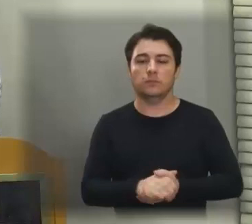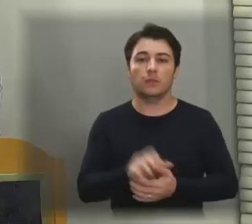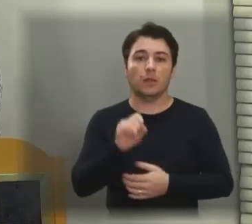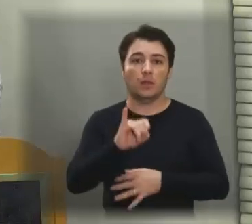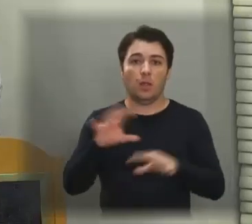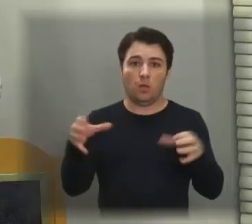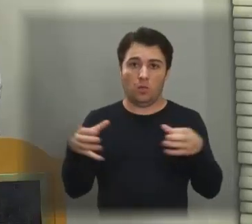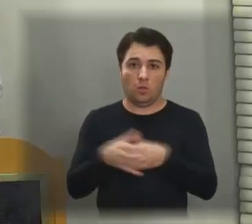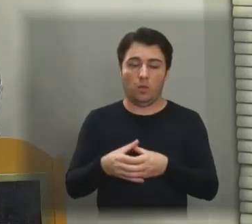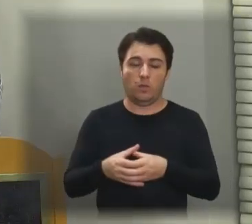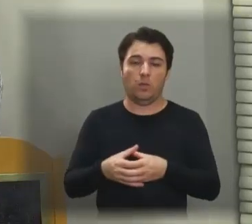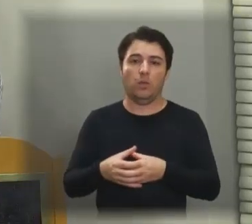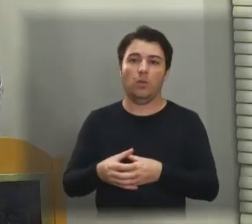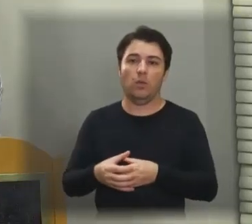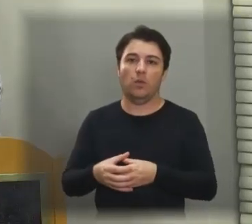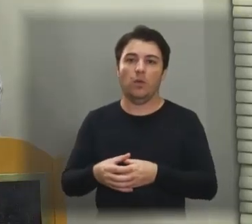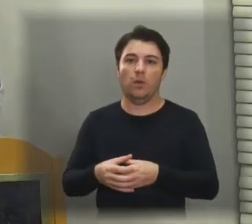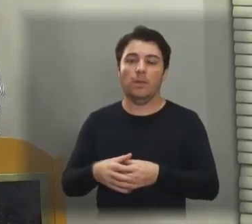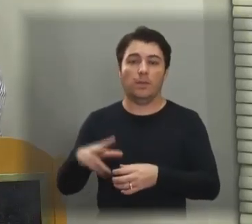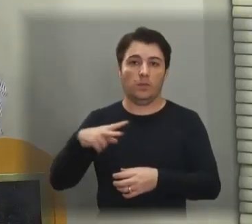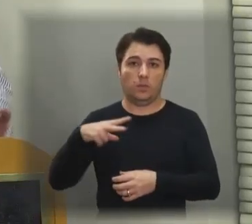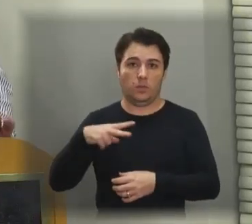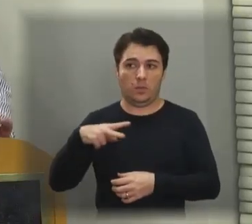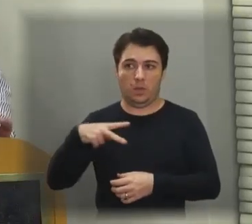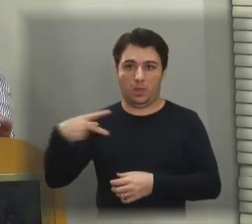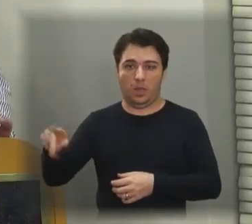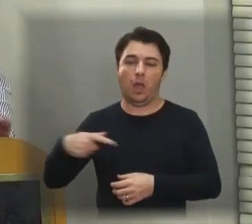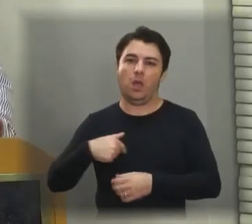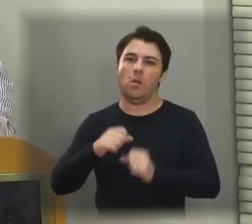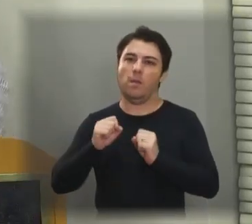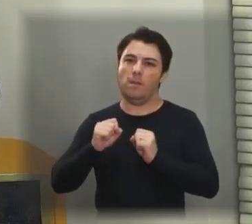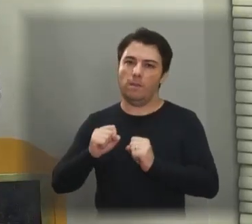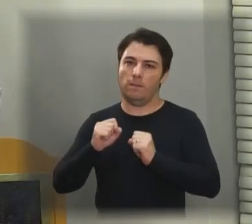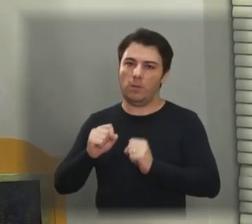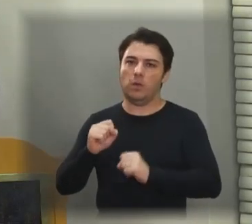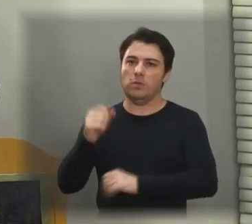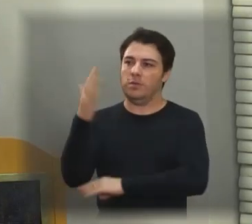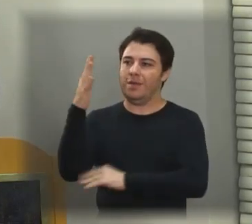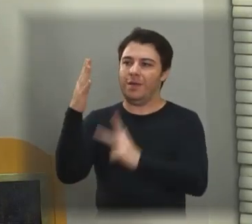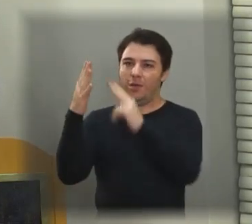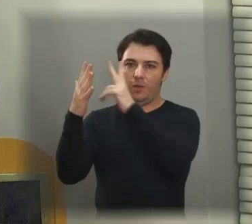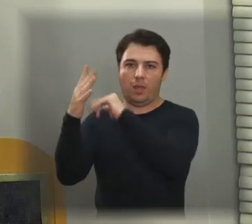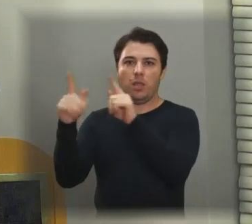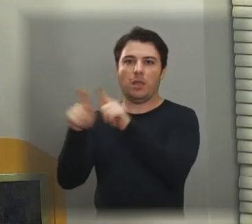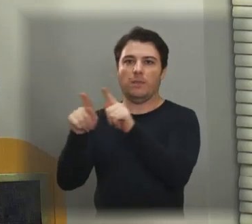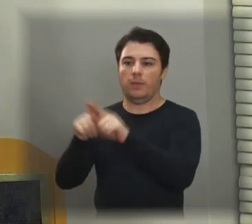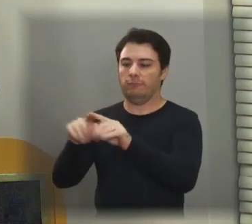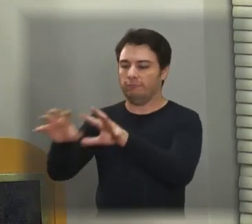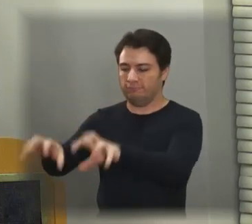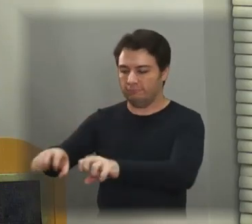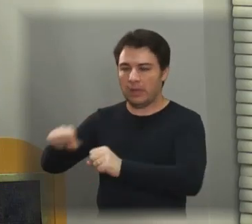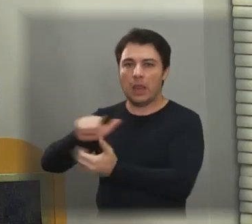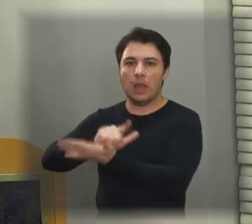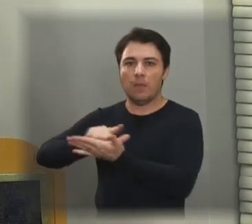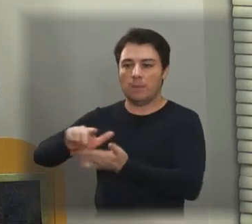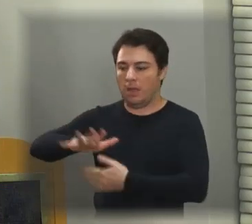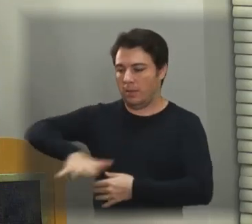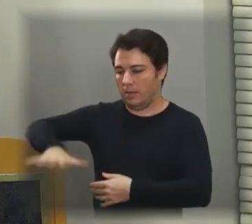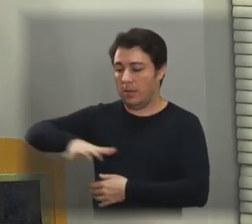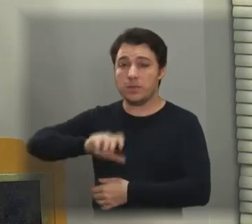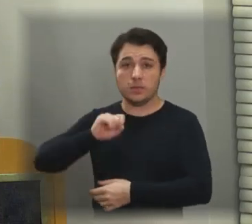terceirizada da C e a gente já contrata pode recolha Sofia acontecer que uma equipe da CPFL